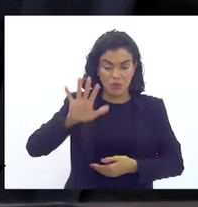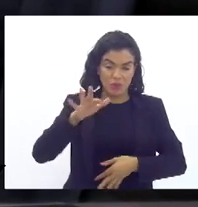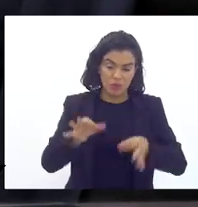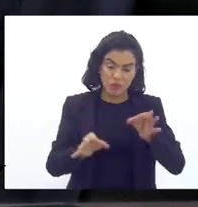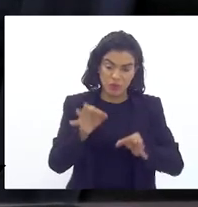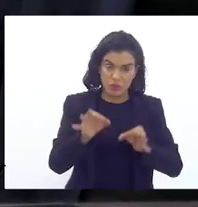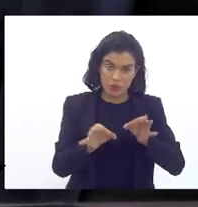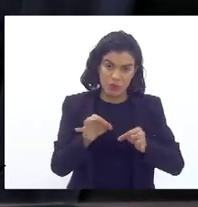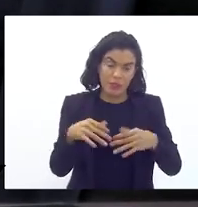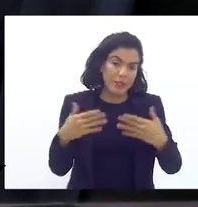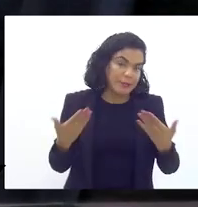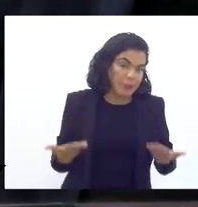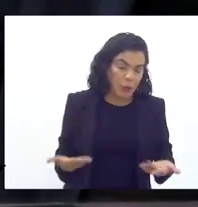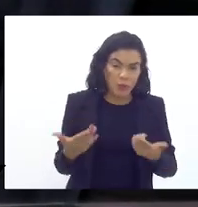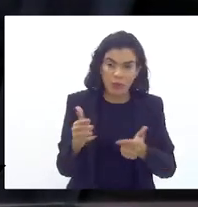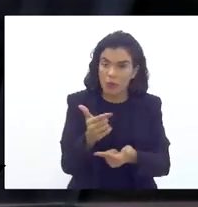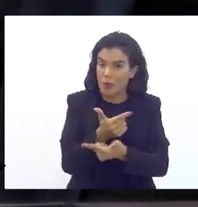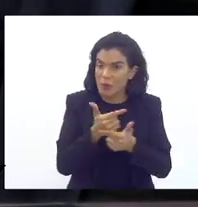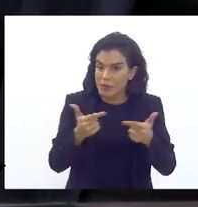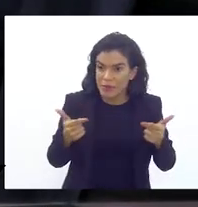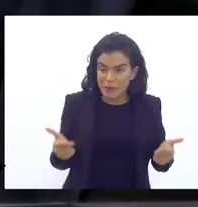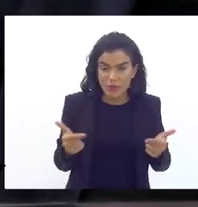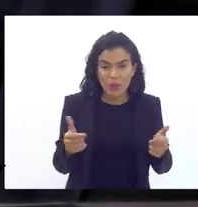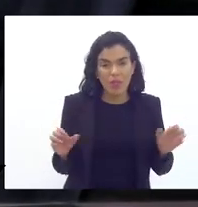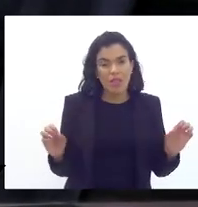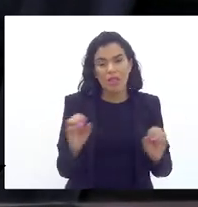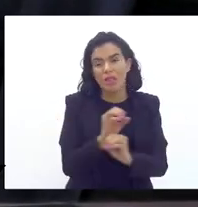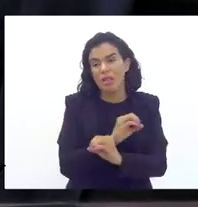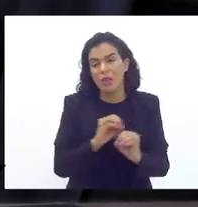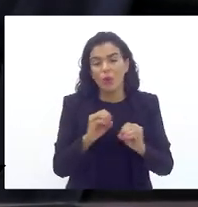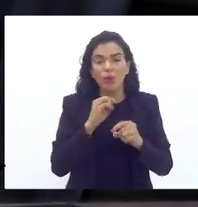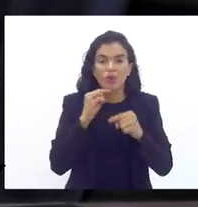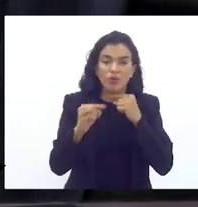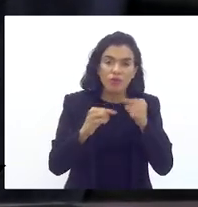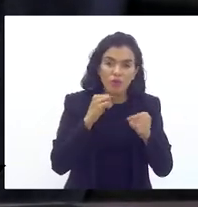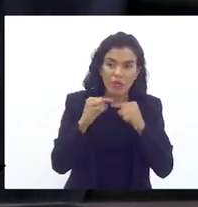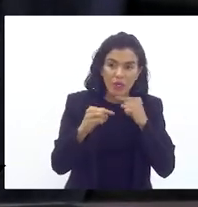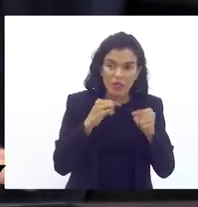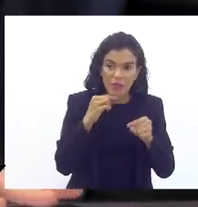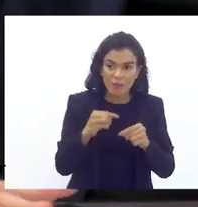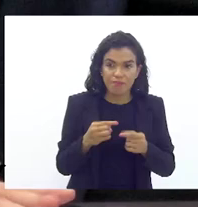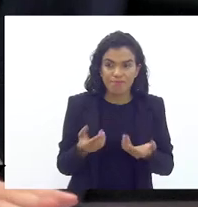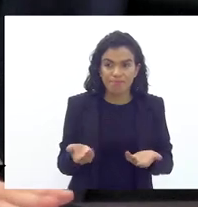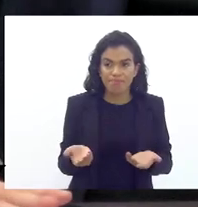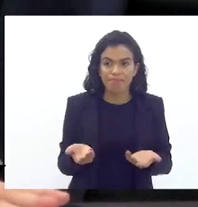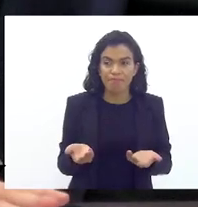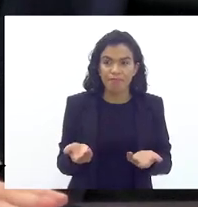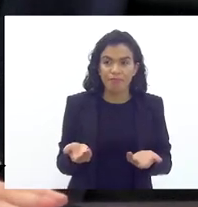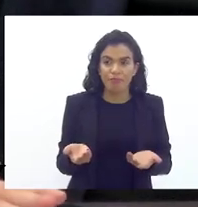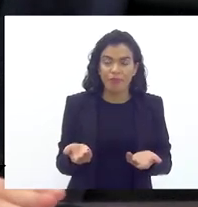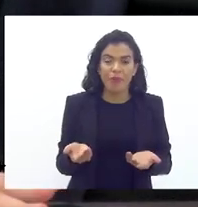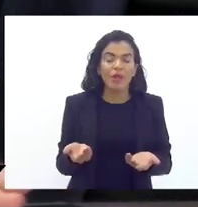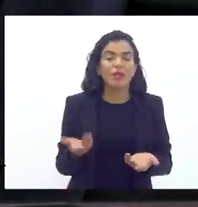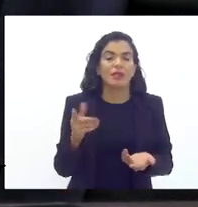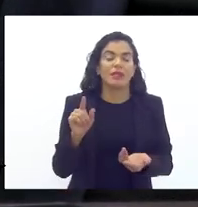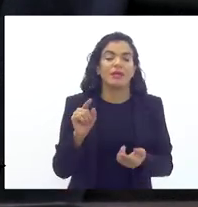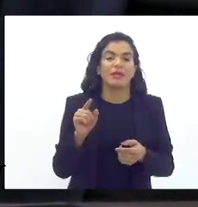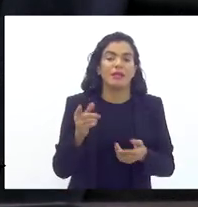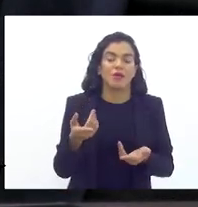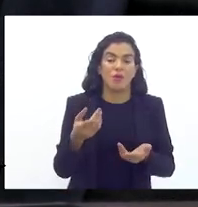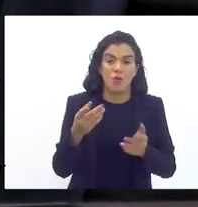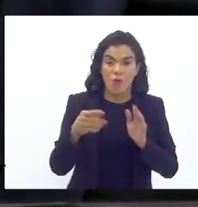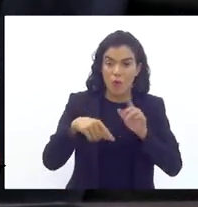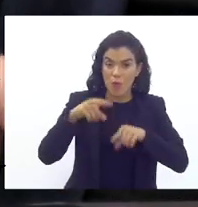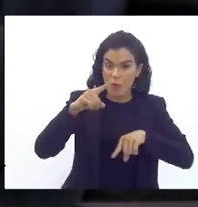então não existe nenhuma dúvida que o objeto do